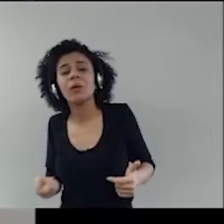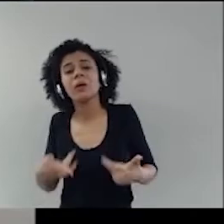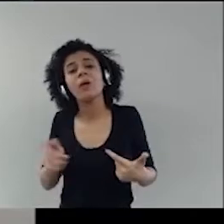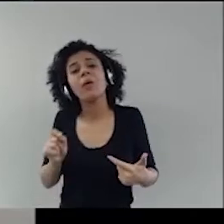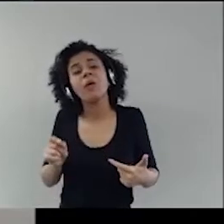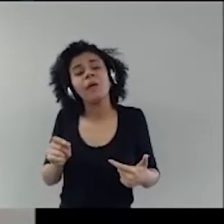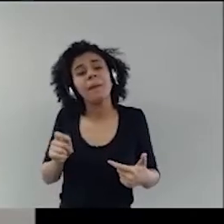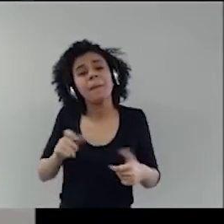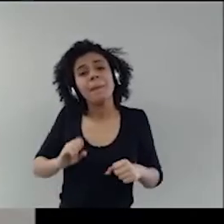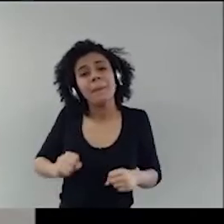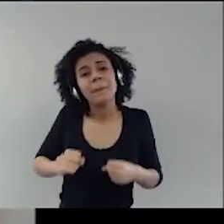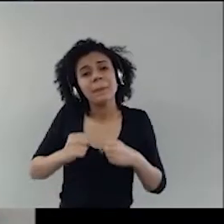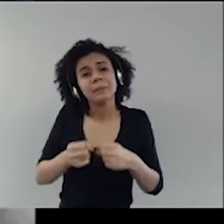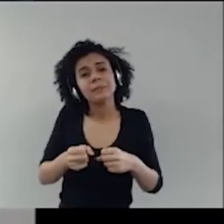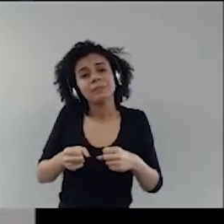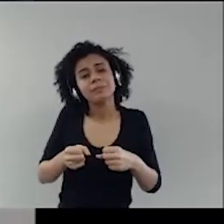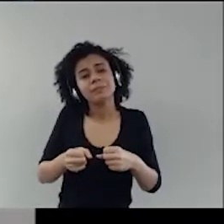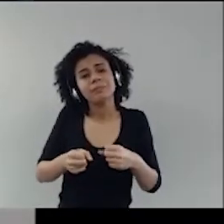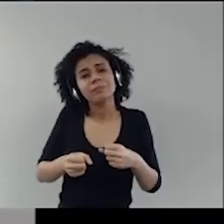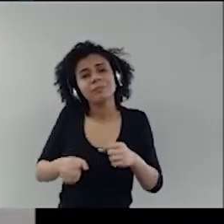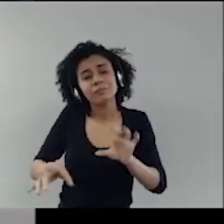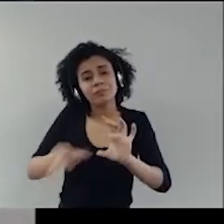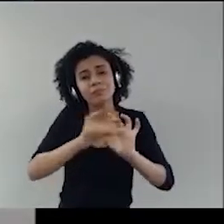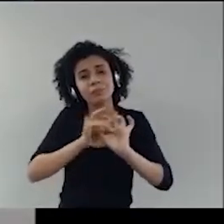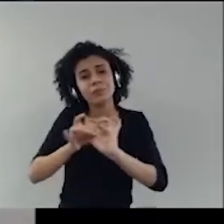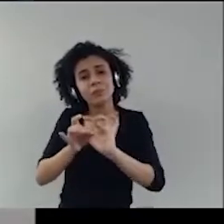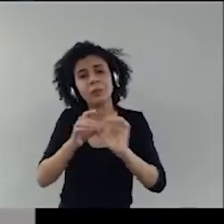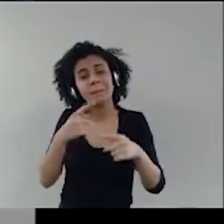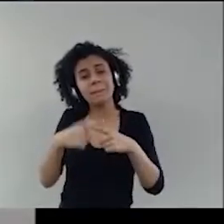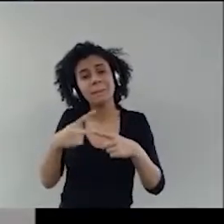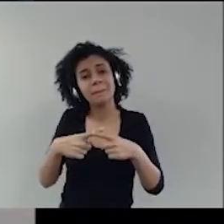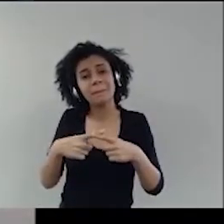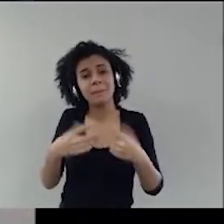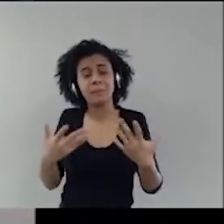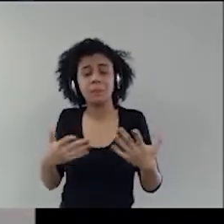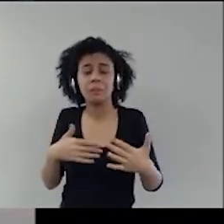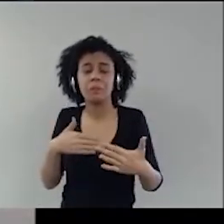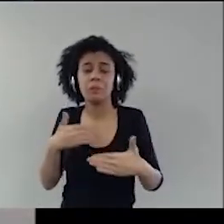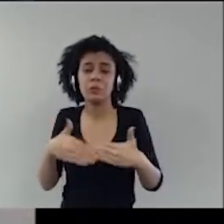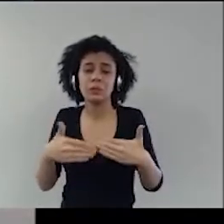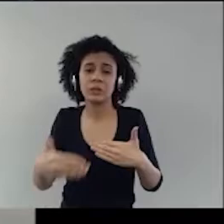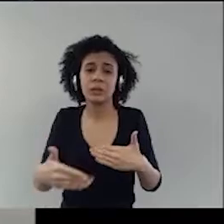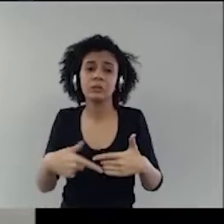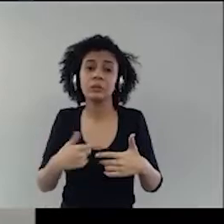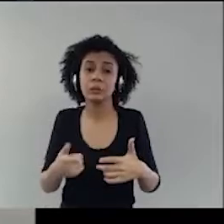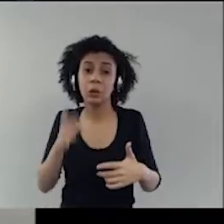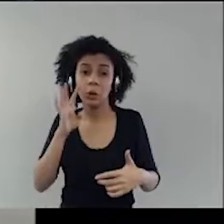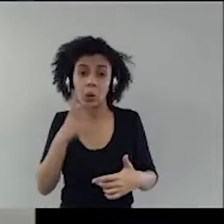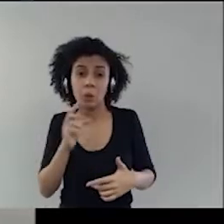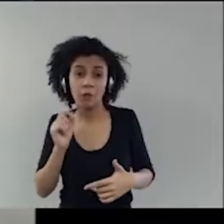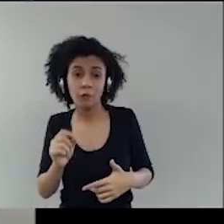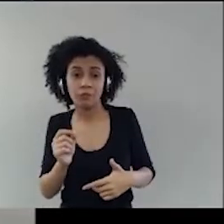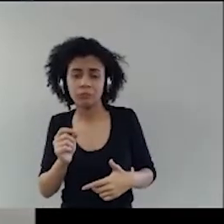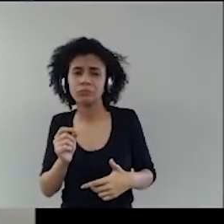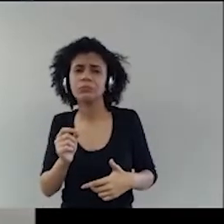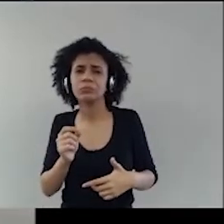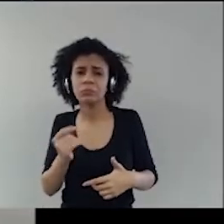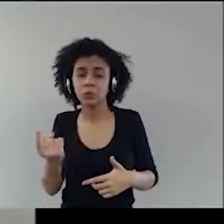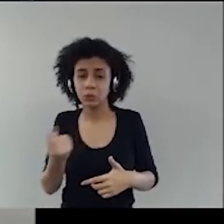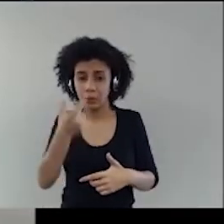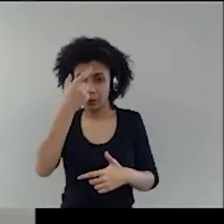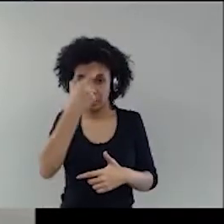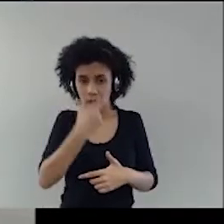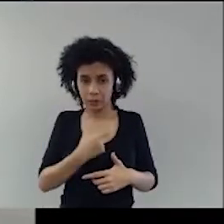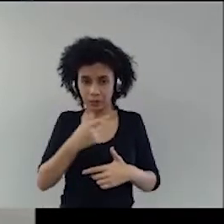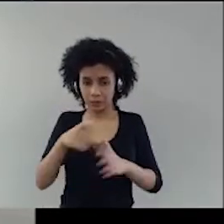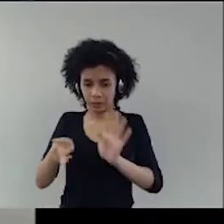enfrentada localmente ou unitariamente, porque é no bojo de um processo. Então, soluciona-se uma demanda individual